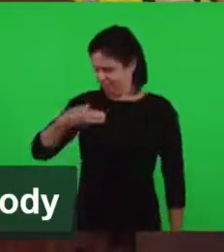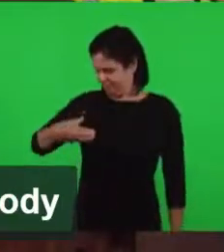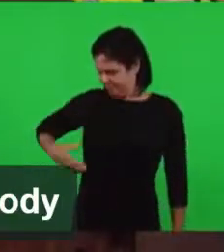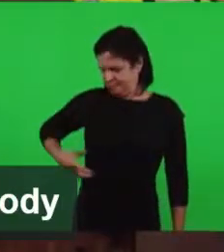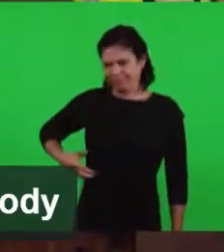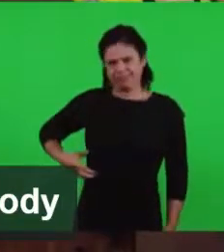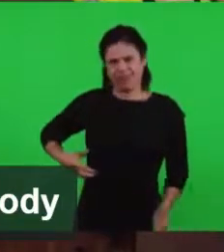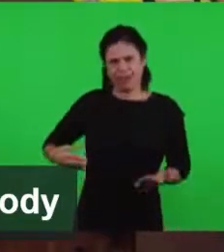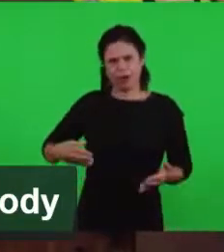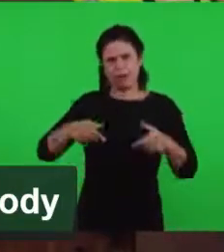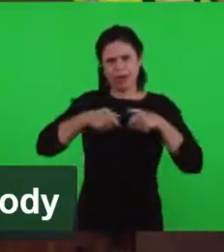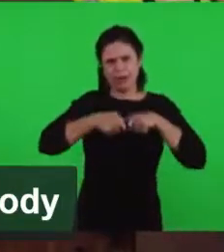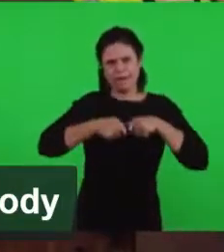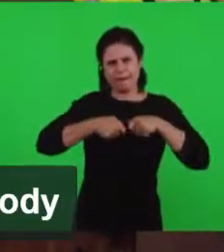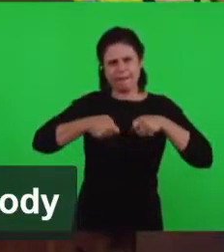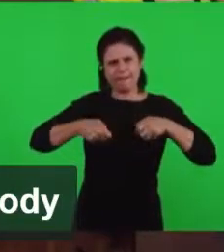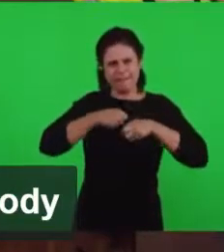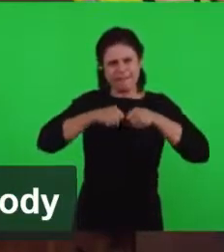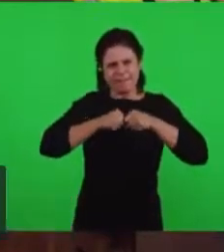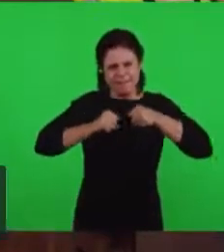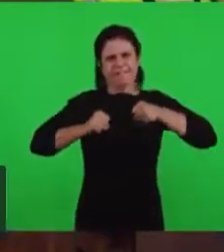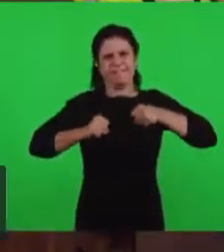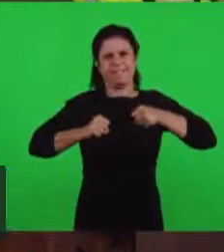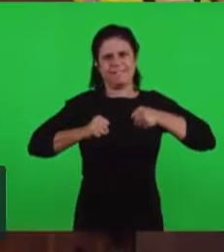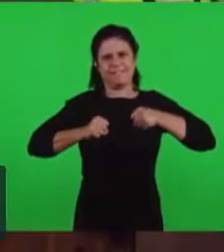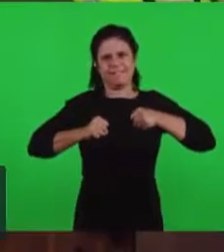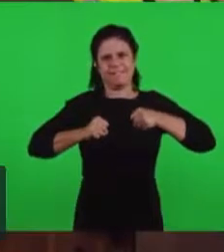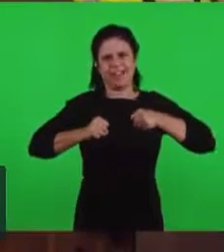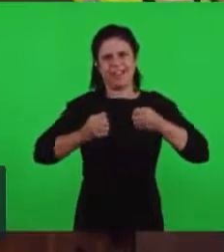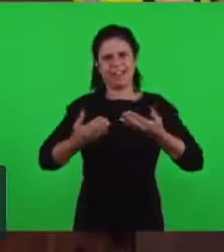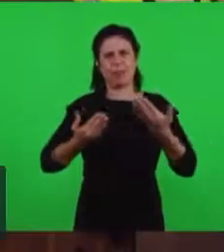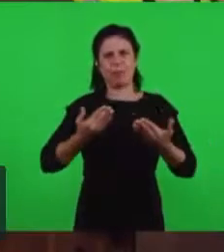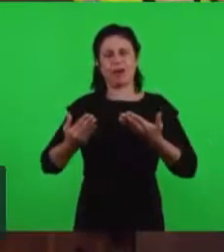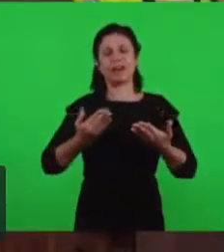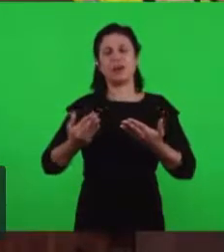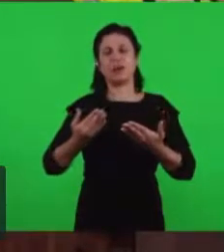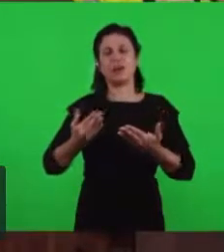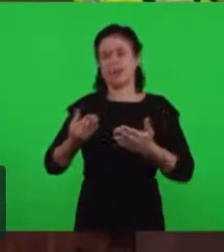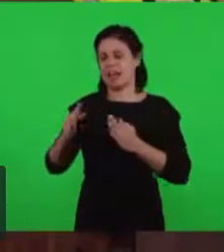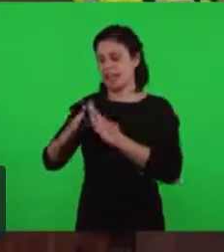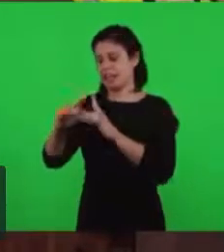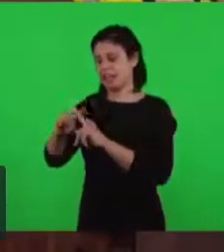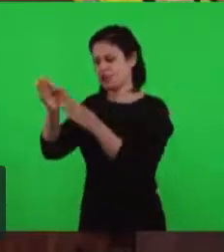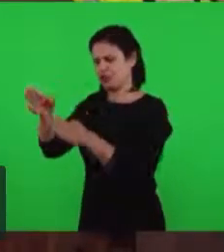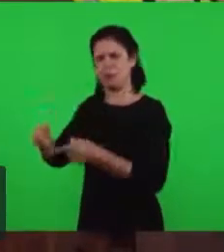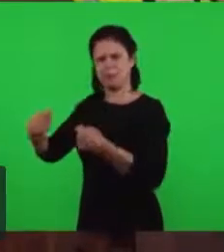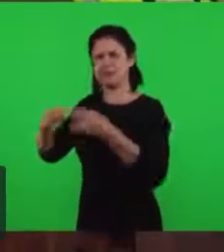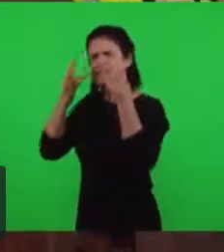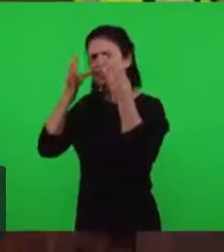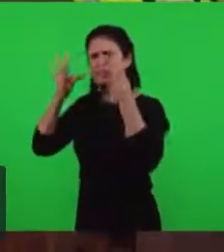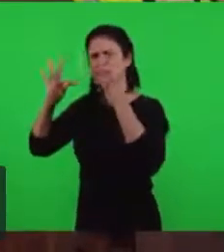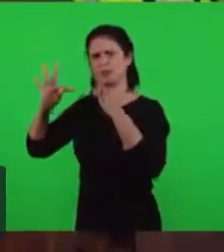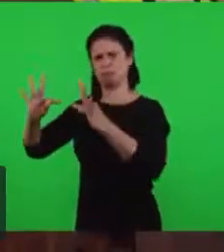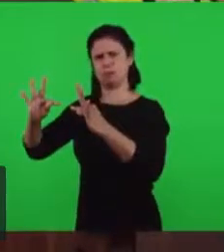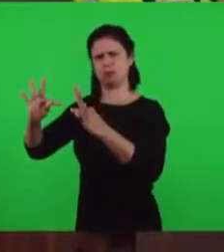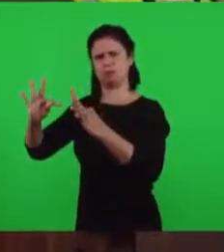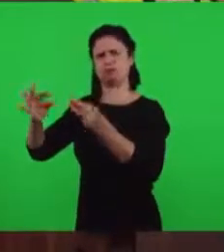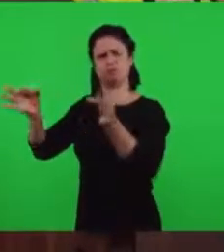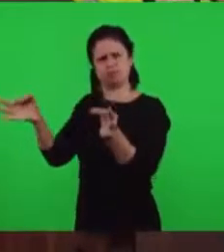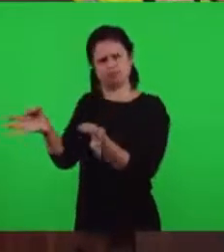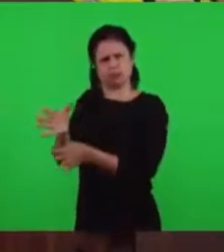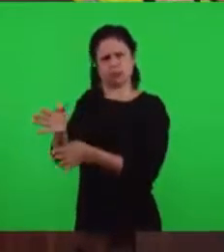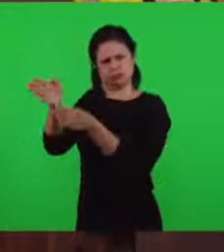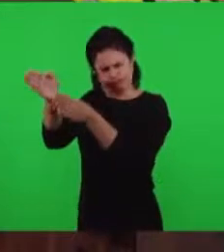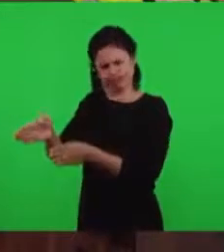assusta o corpo para realizar a sua função para